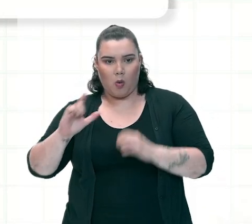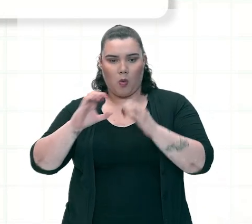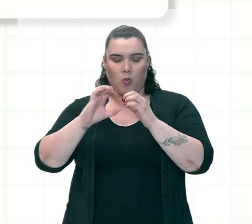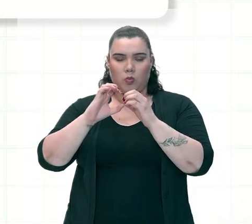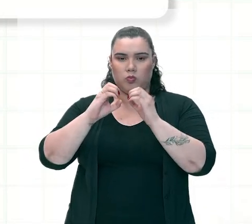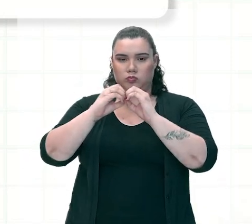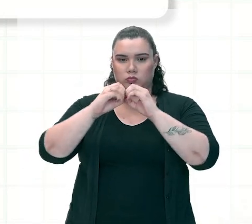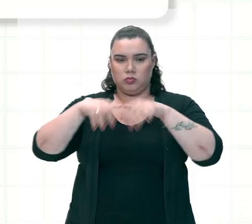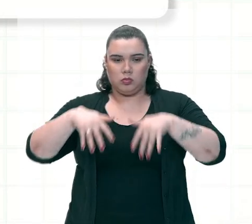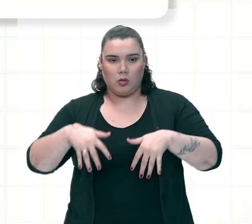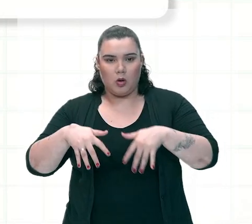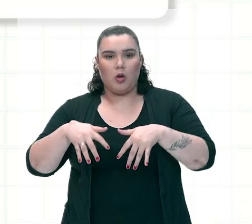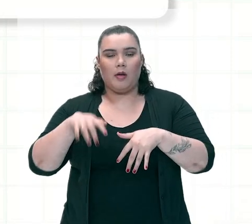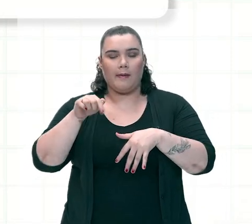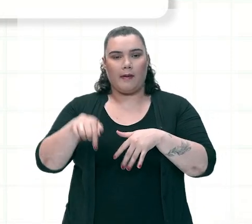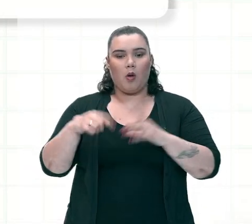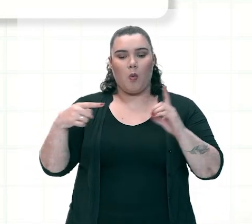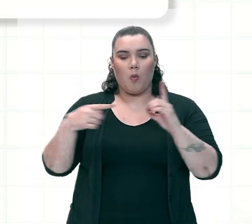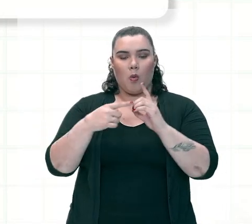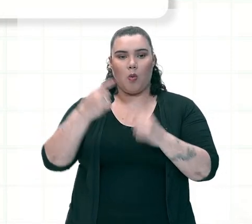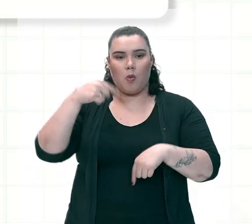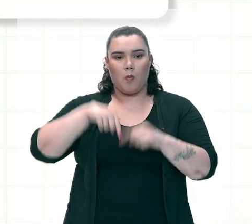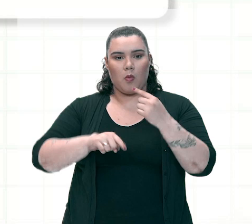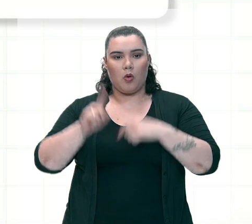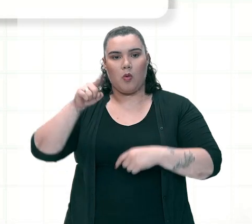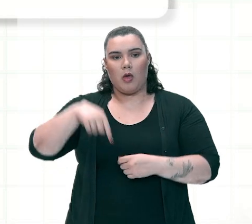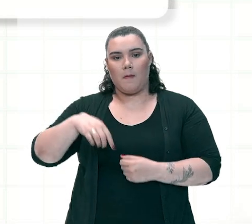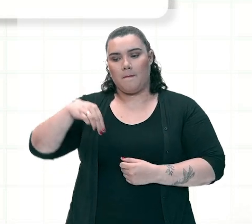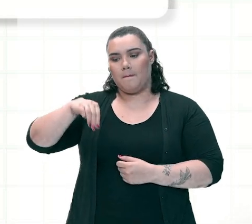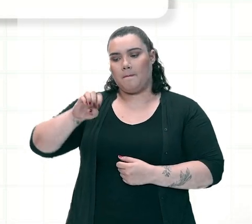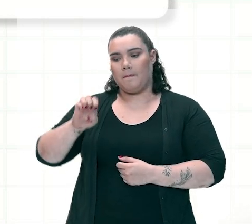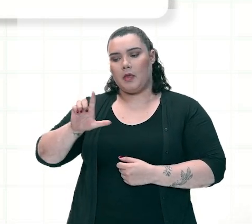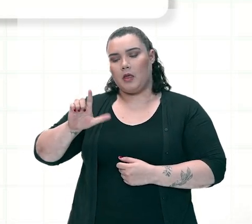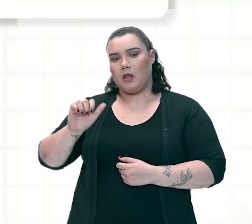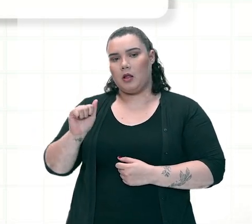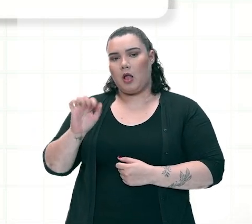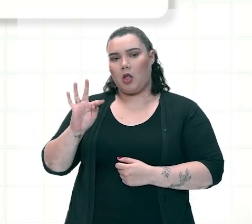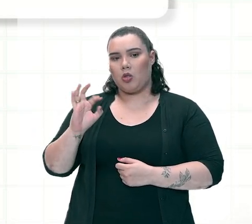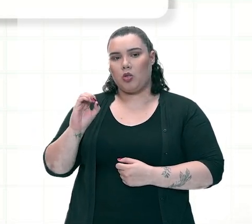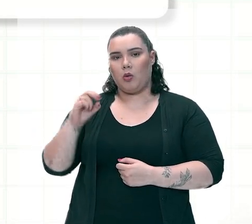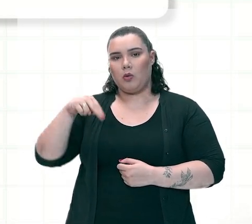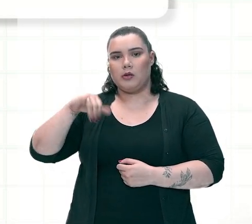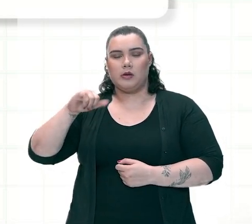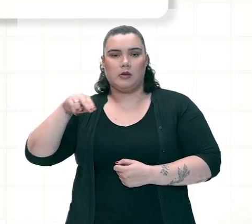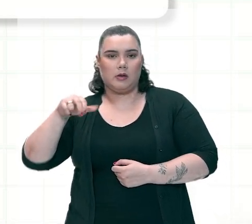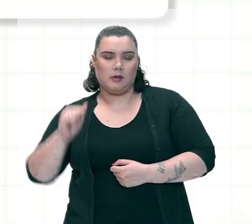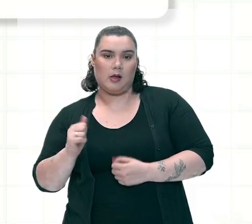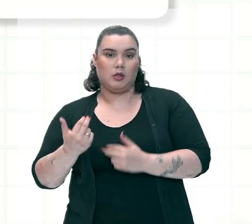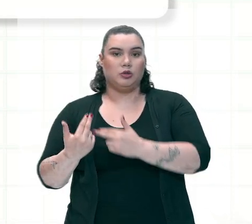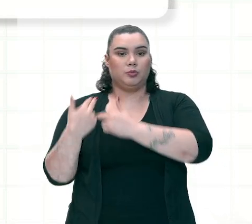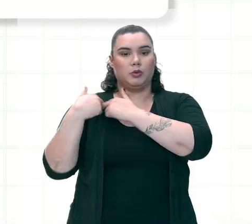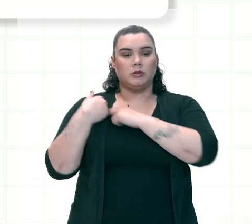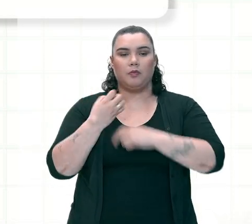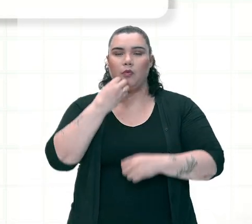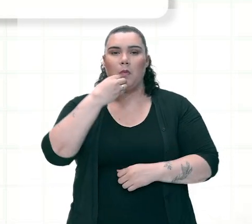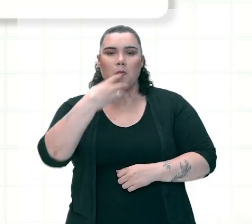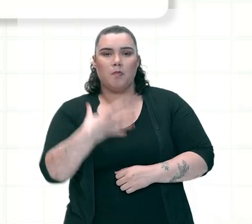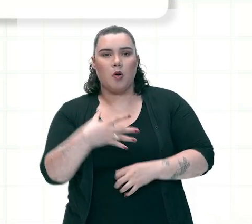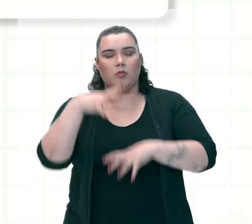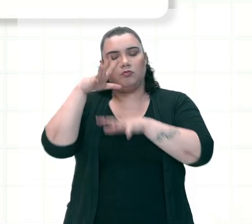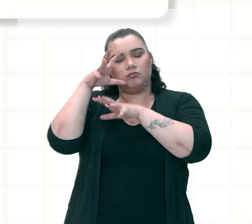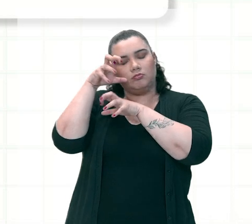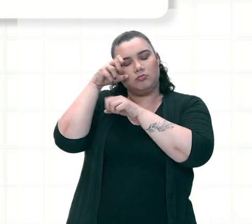hormônio melatonina. E esse hormônio aqui é muito importante para quem quer ter boas noites de sono. Olha aí,